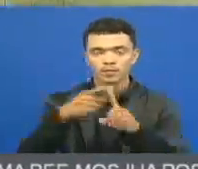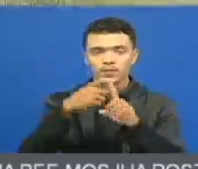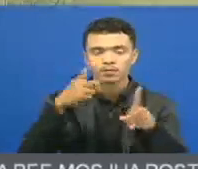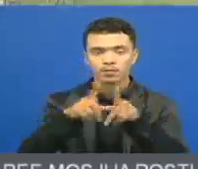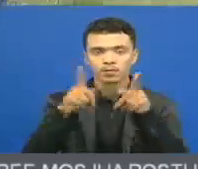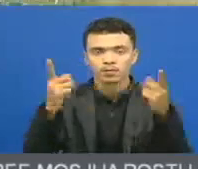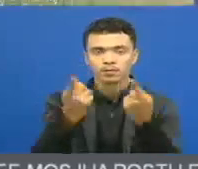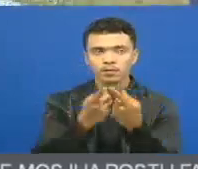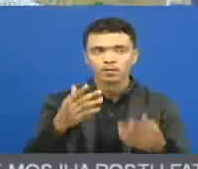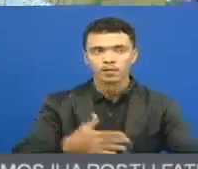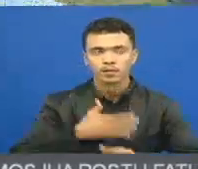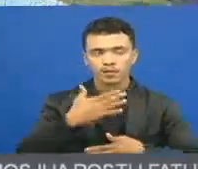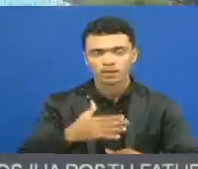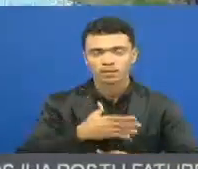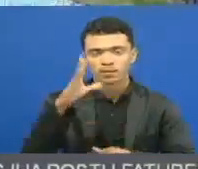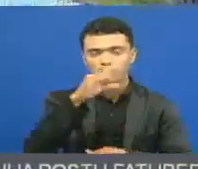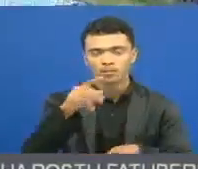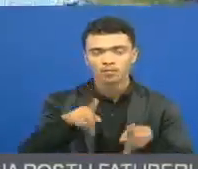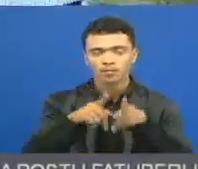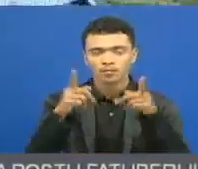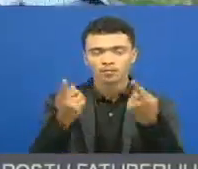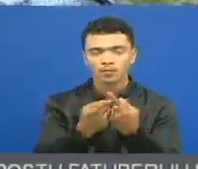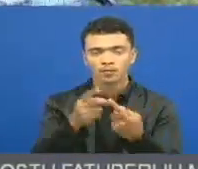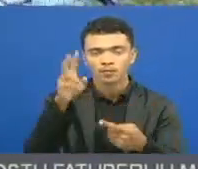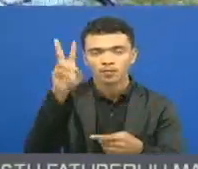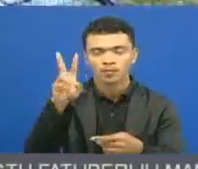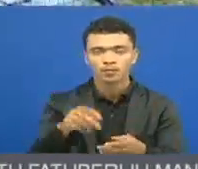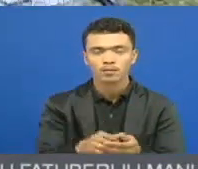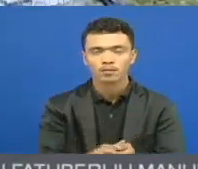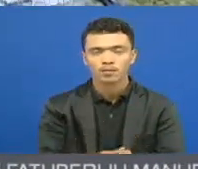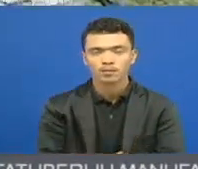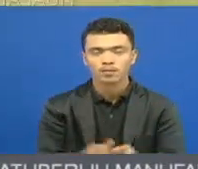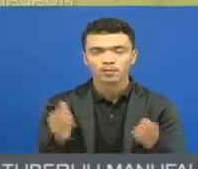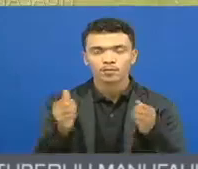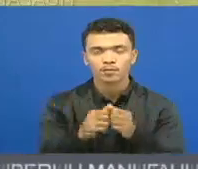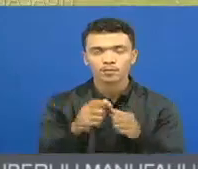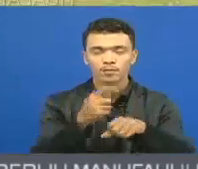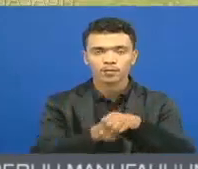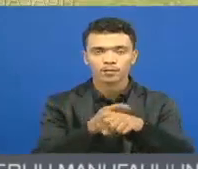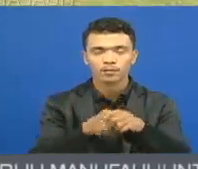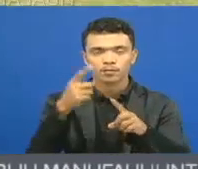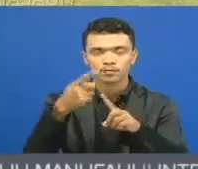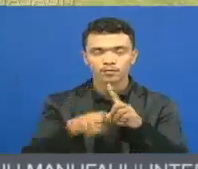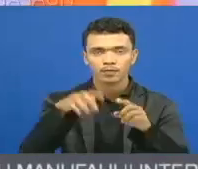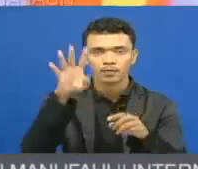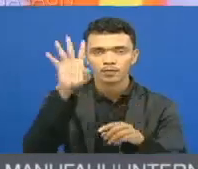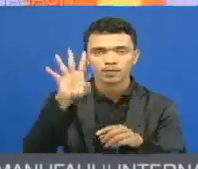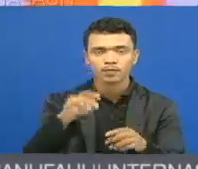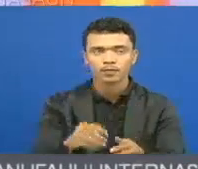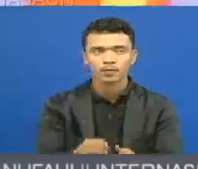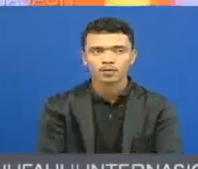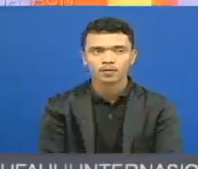companhia Haksolok no companhia Jahar Investment Holding Company ho duração tempo fulanghat. Ida